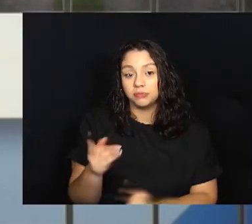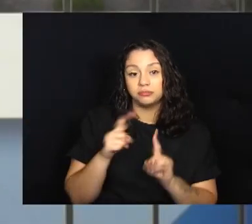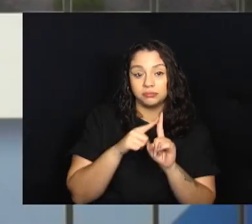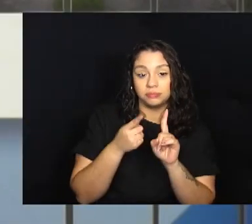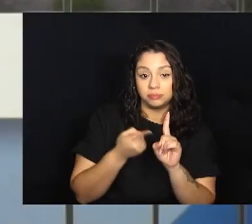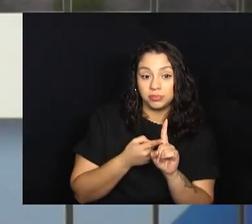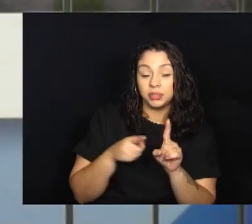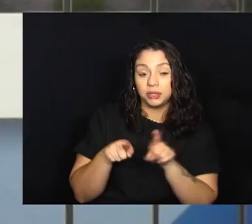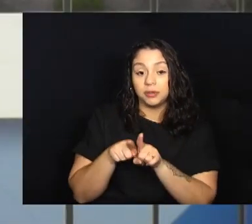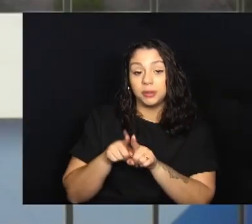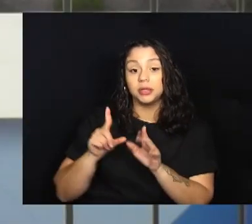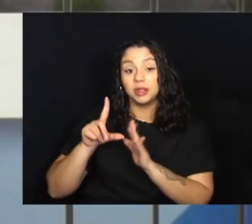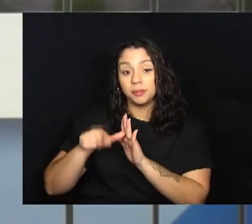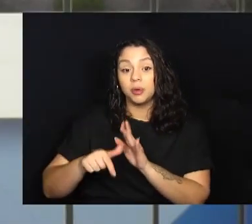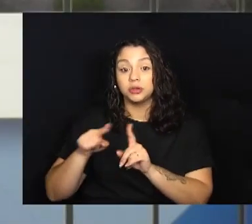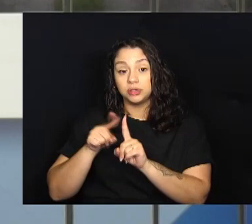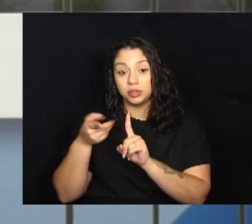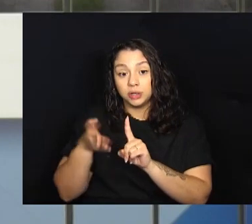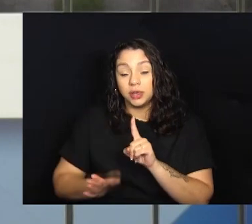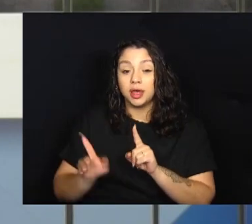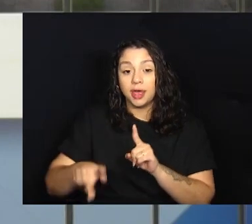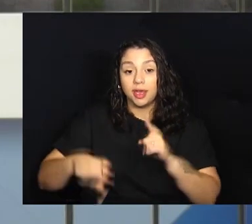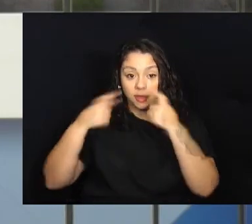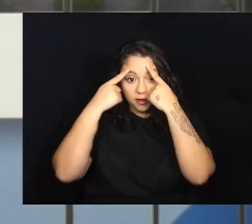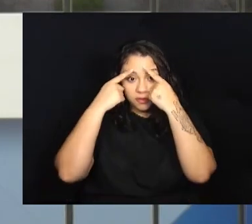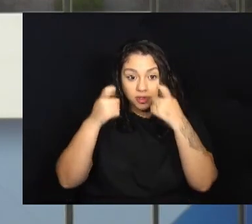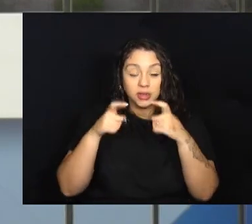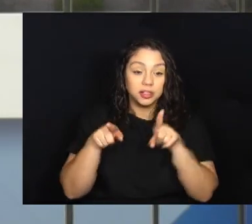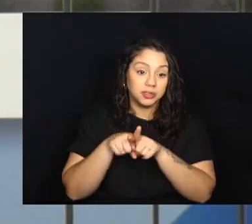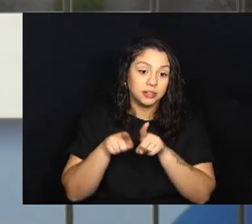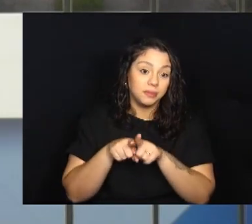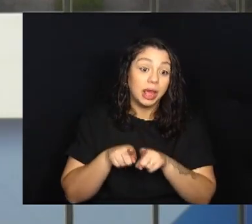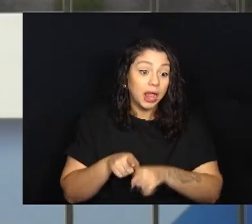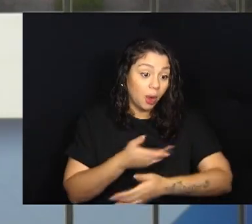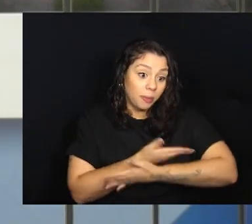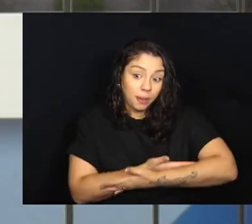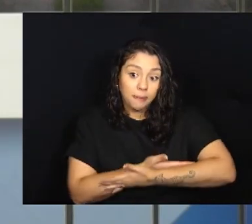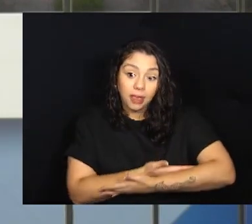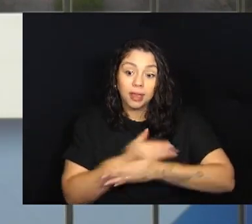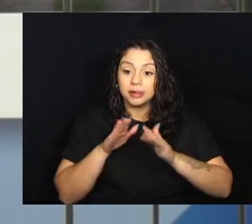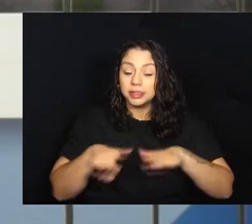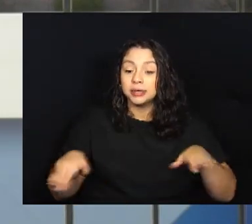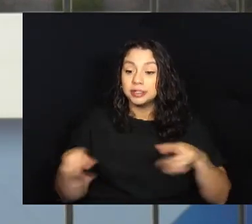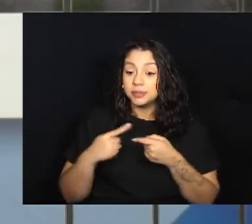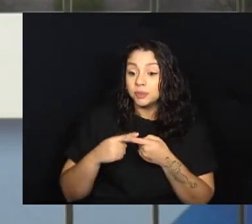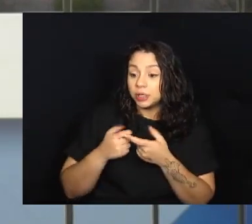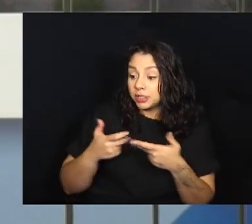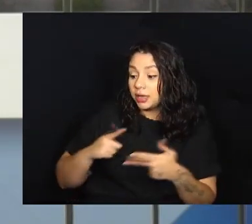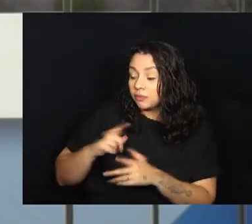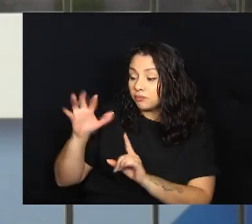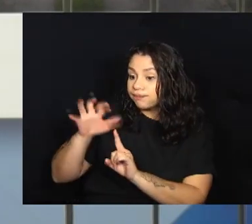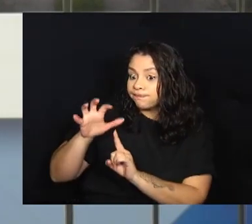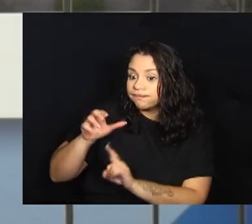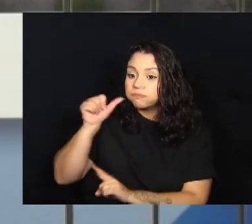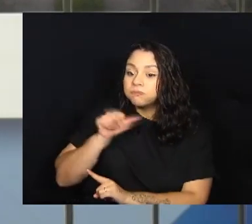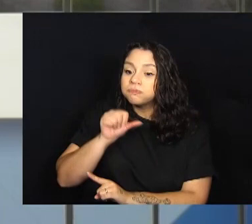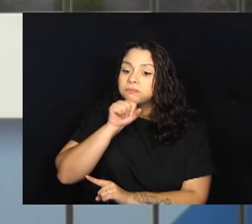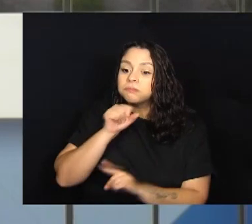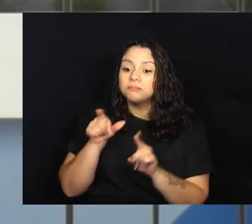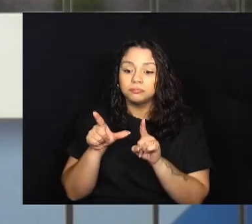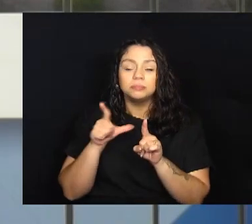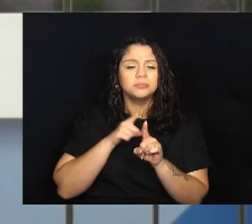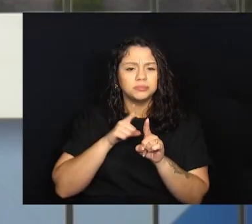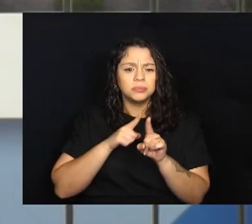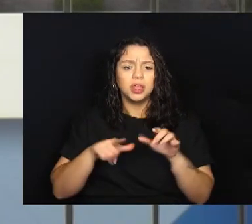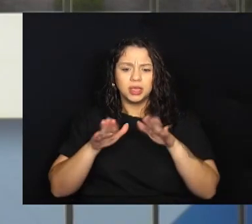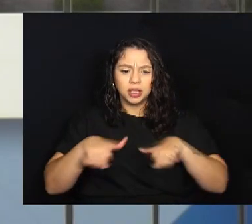puérpera. E acaba sendo uma forma de violência também contra a criança, né? Porque, quer dizer, o que atinge a mãe também afeta